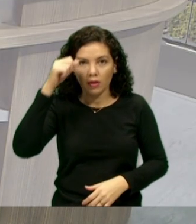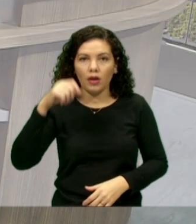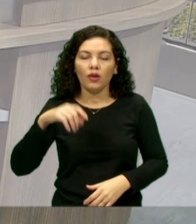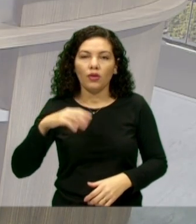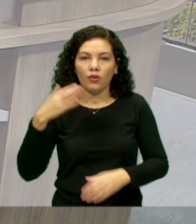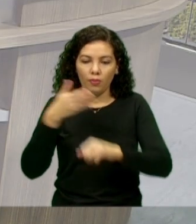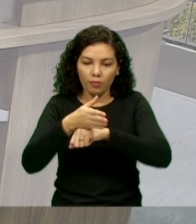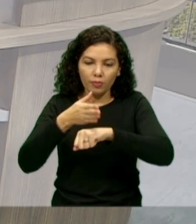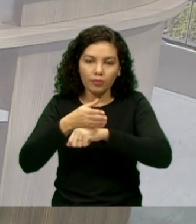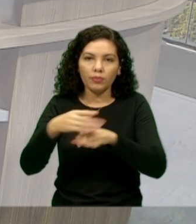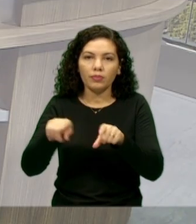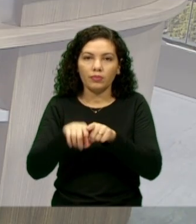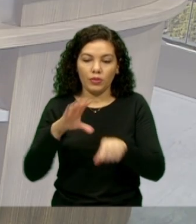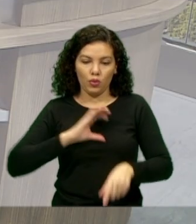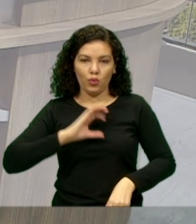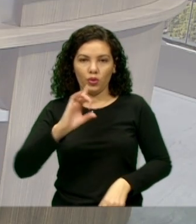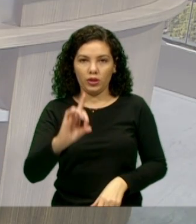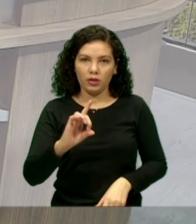coordenadora da Municipal.